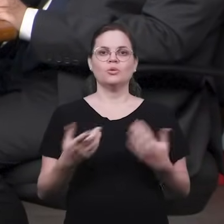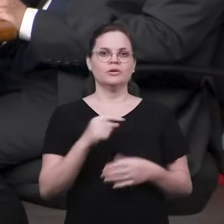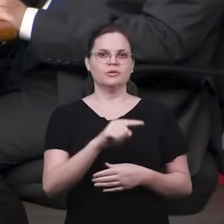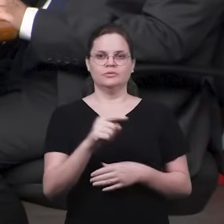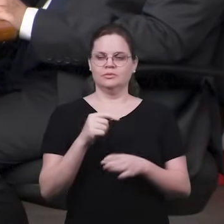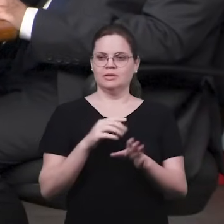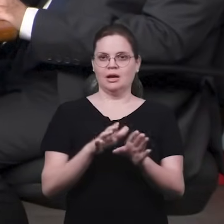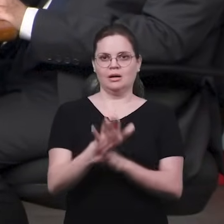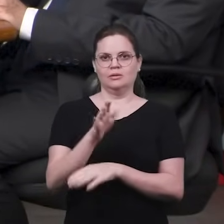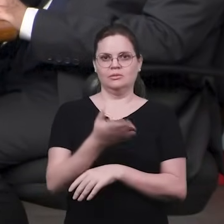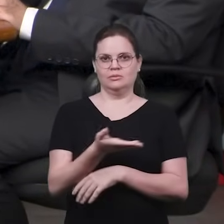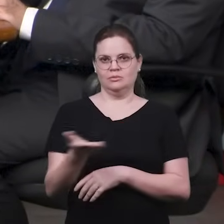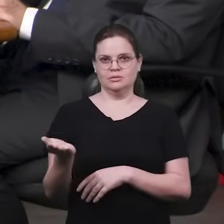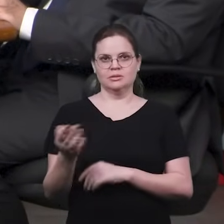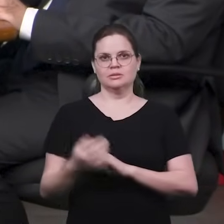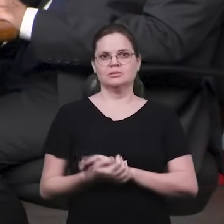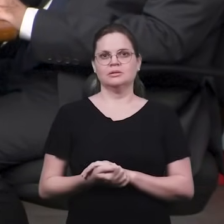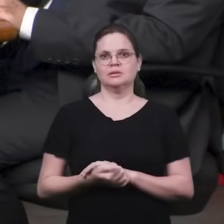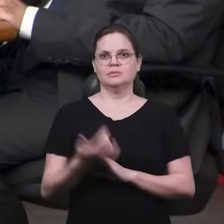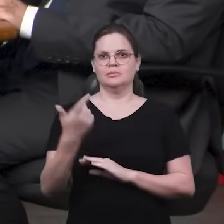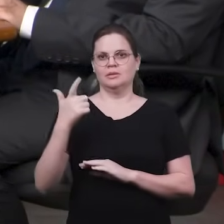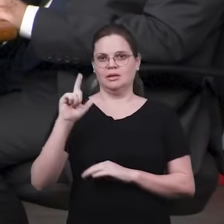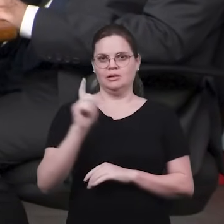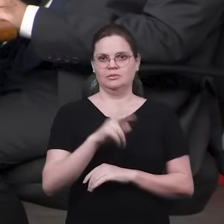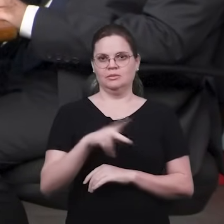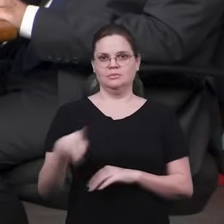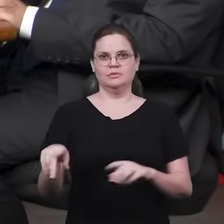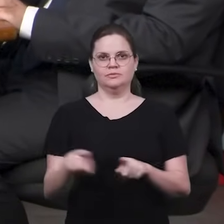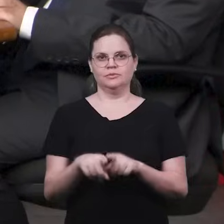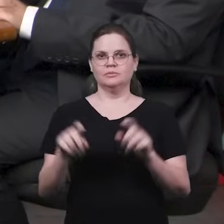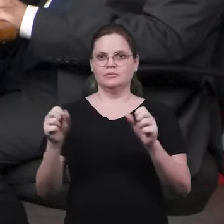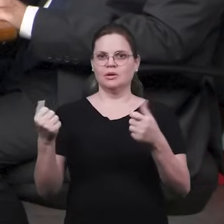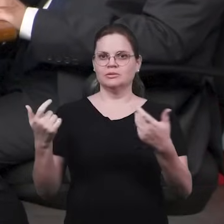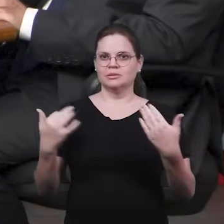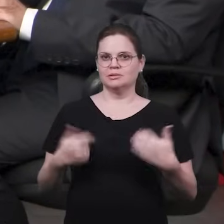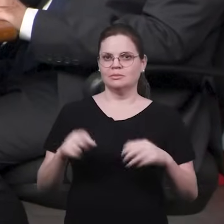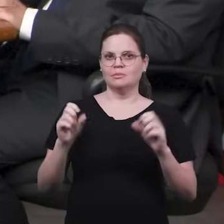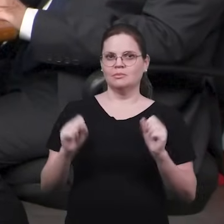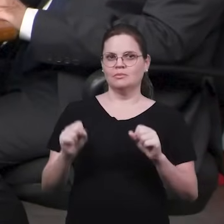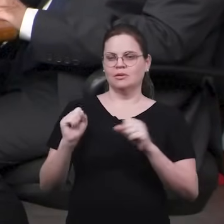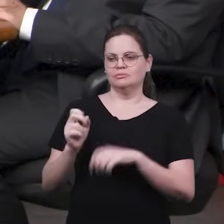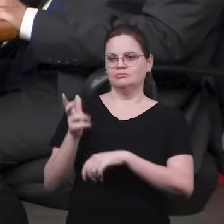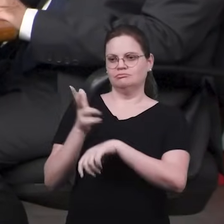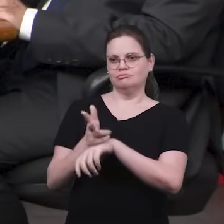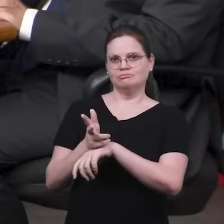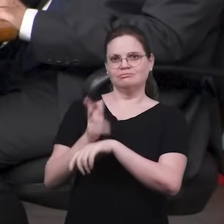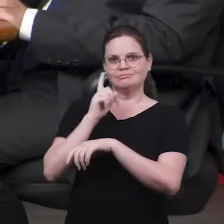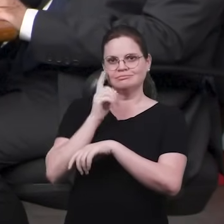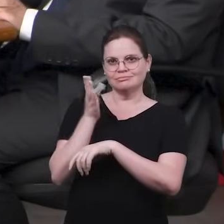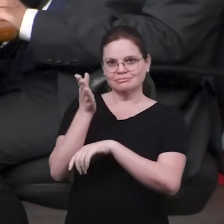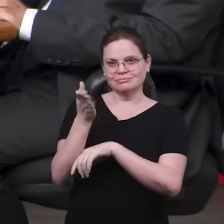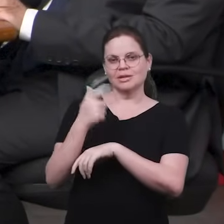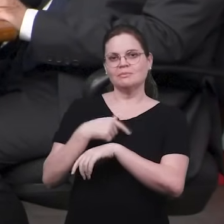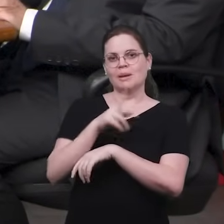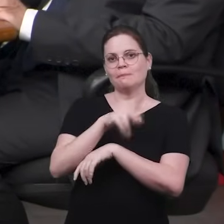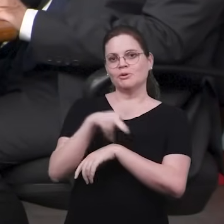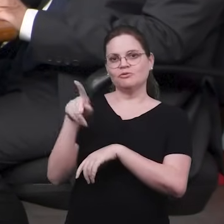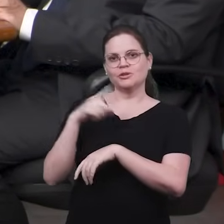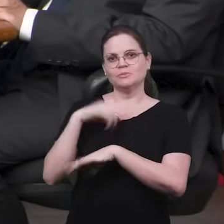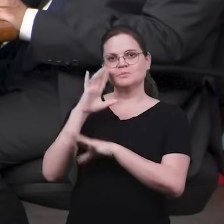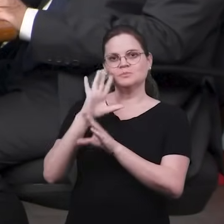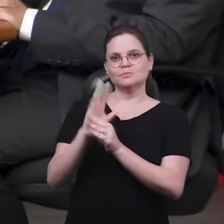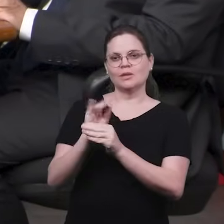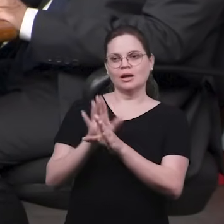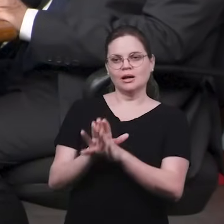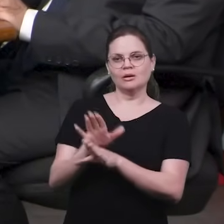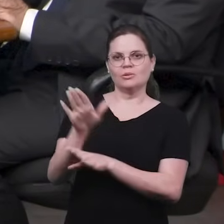você faria para outras professoras agora? Pode falar diretamente para elas receberem uma recomendação